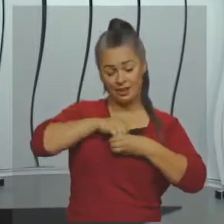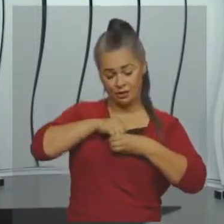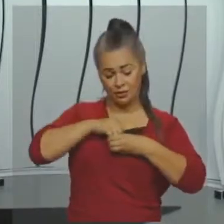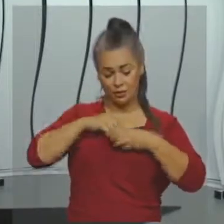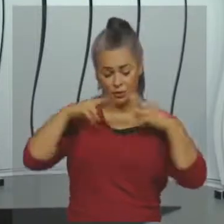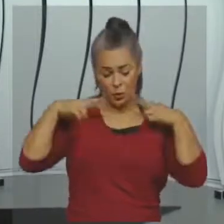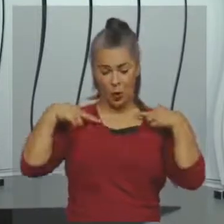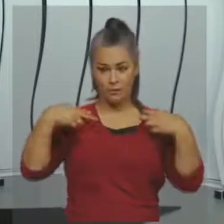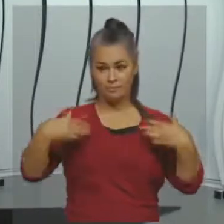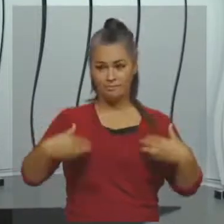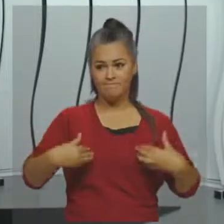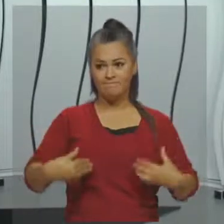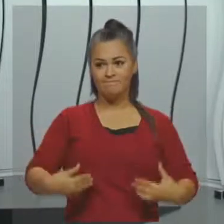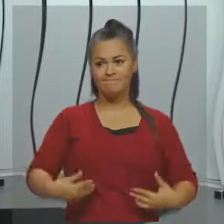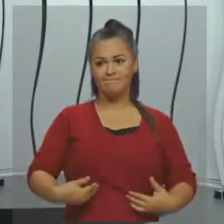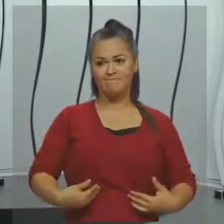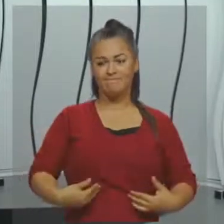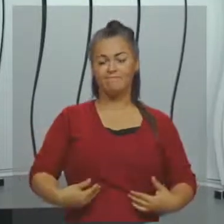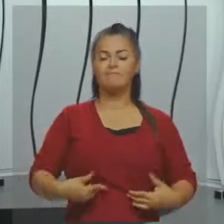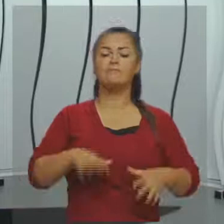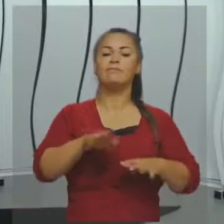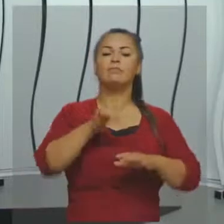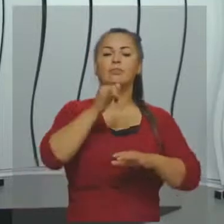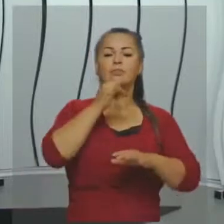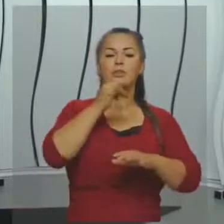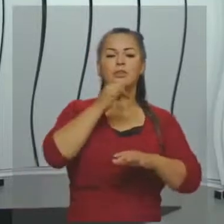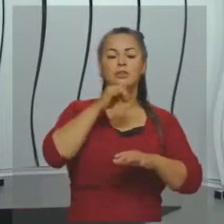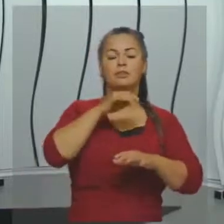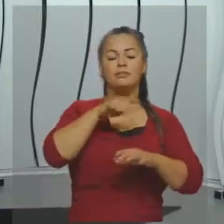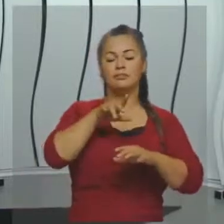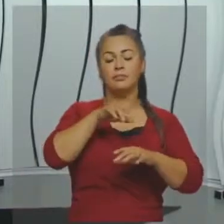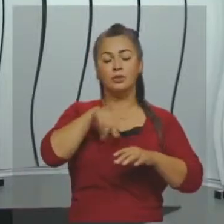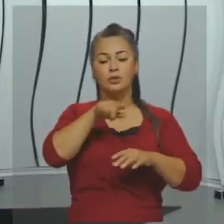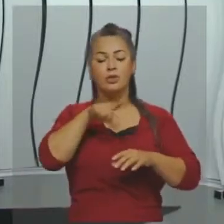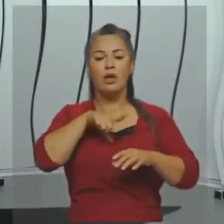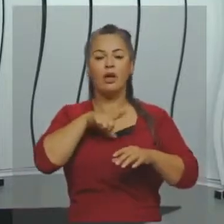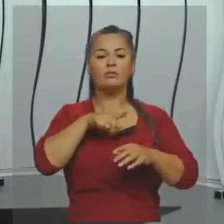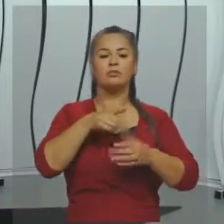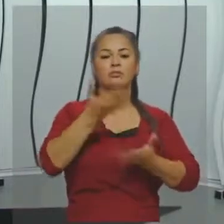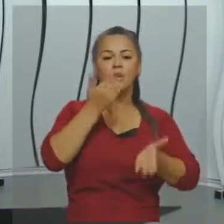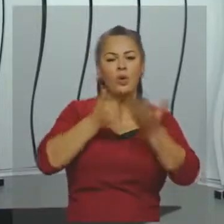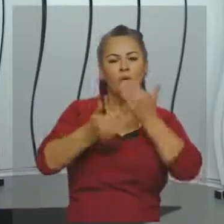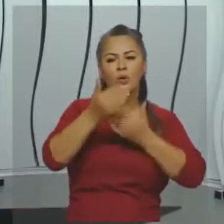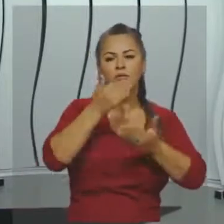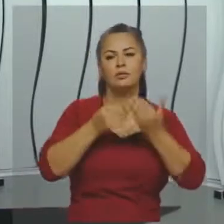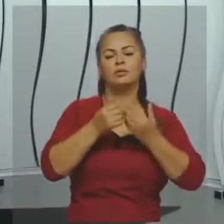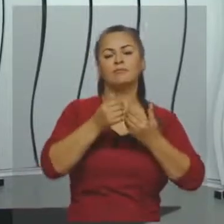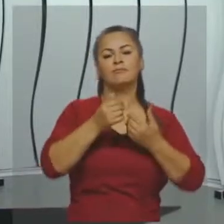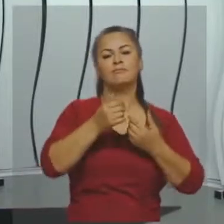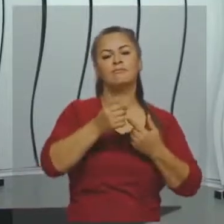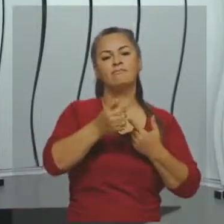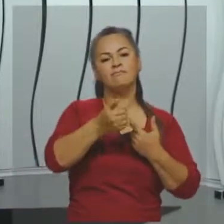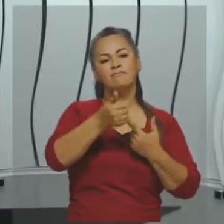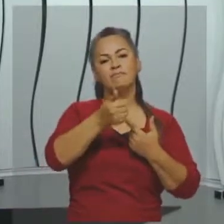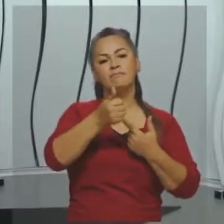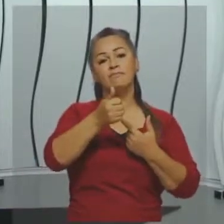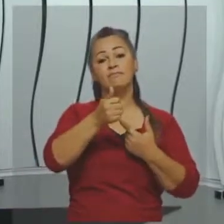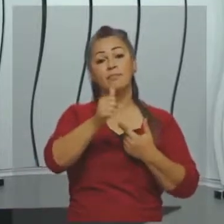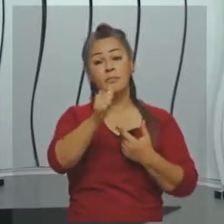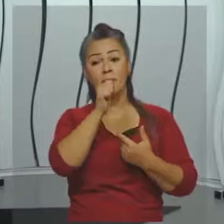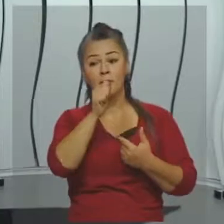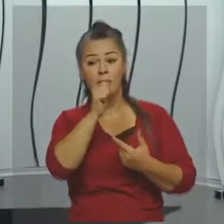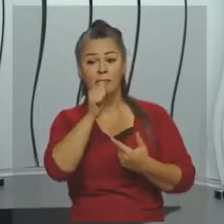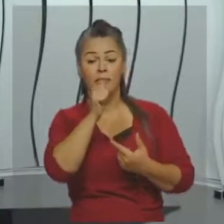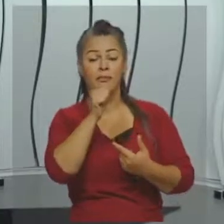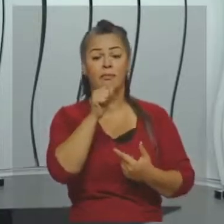estamos aproveitando ali os nutrientes pelos quais nós nos alimentamos, nós estamos utilizando a água que nós